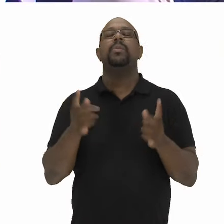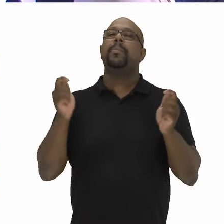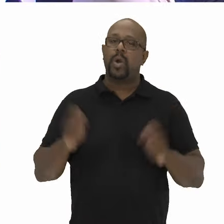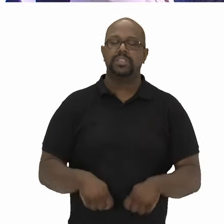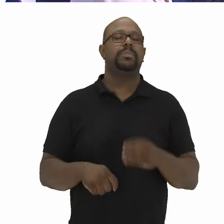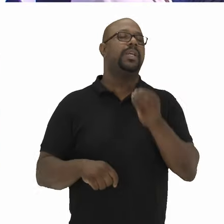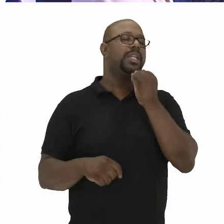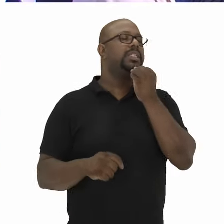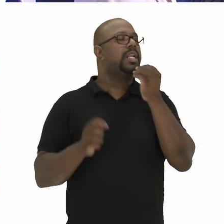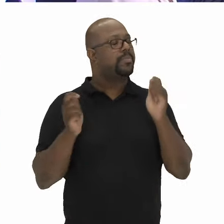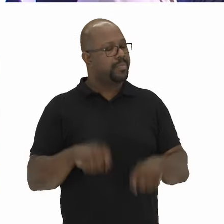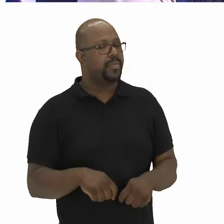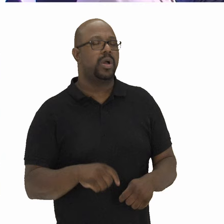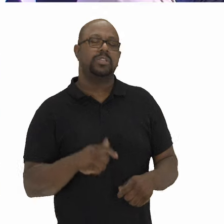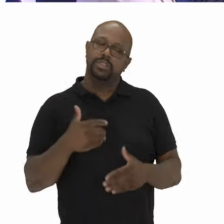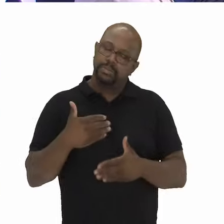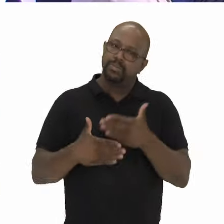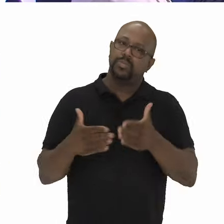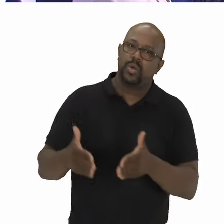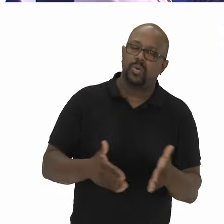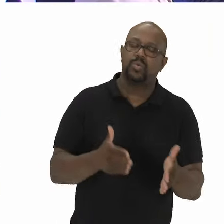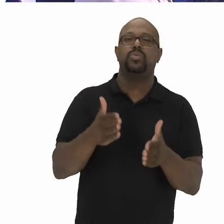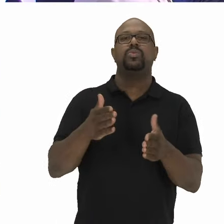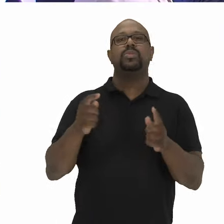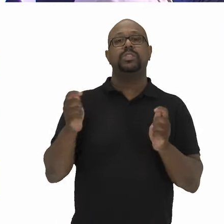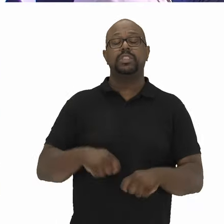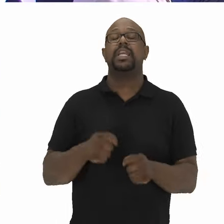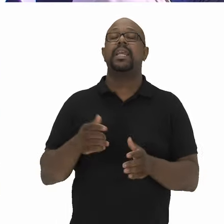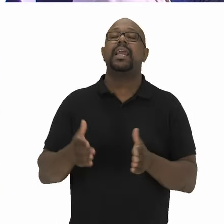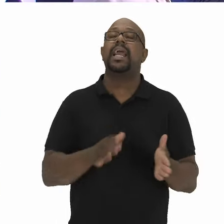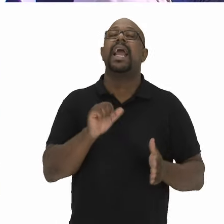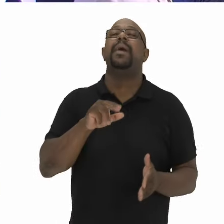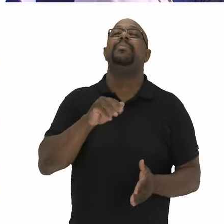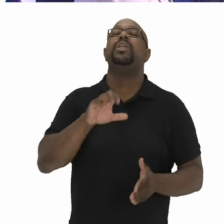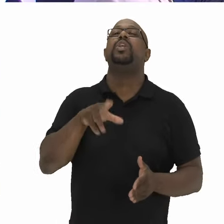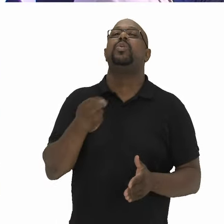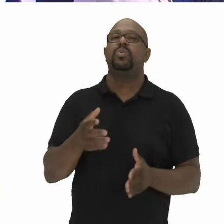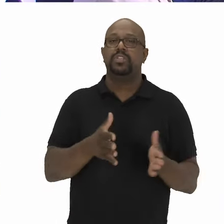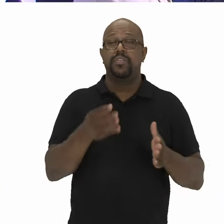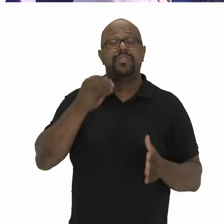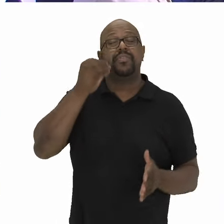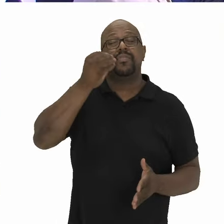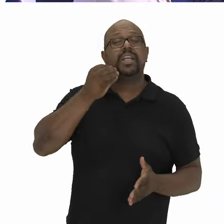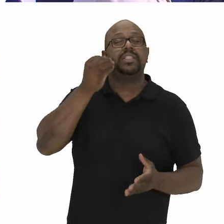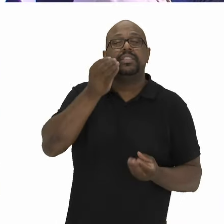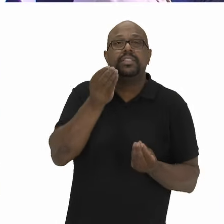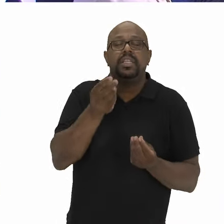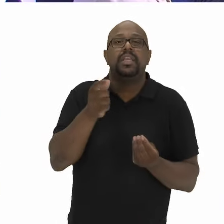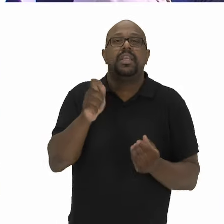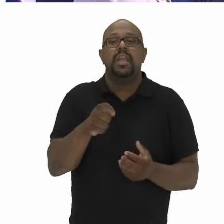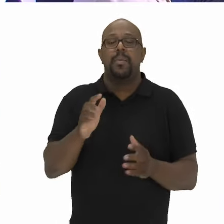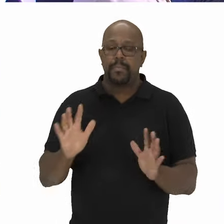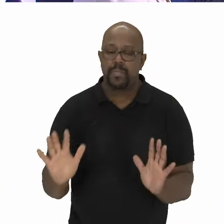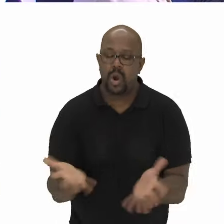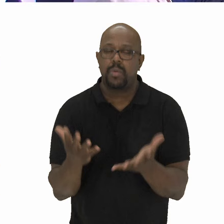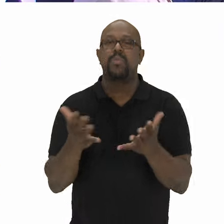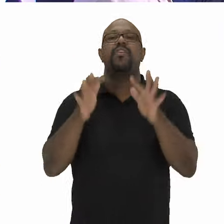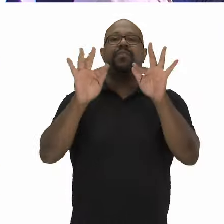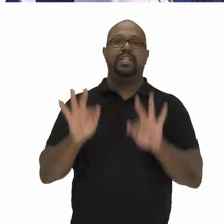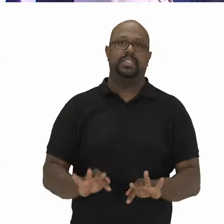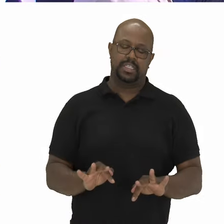de possibilidades possibilidad percurso de caminhos caminh de vivênci de vivências